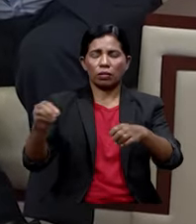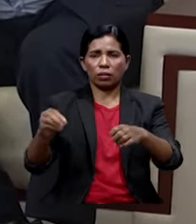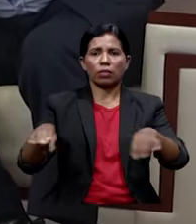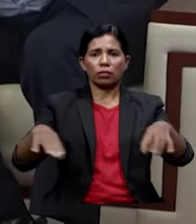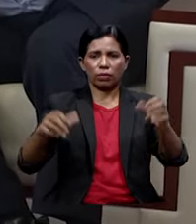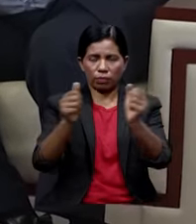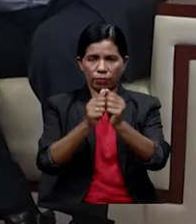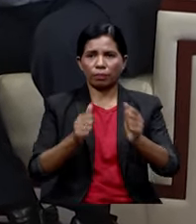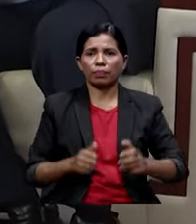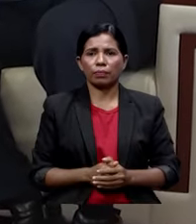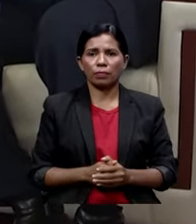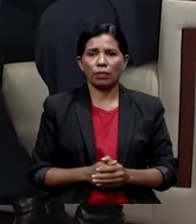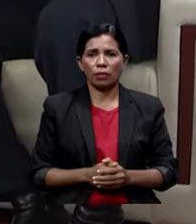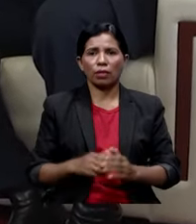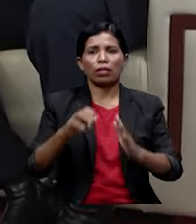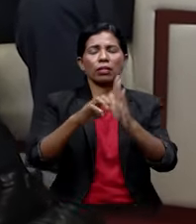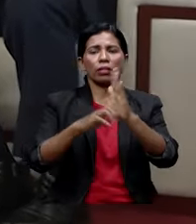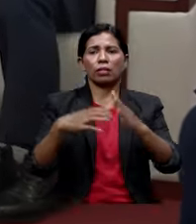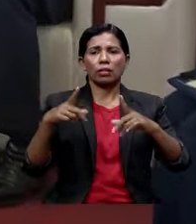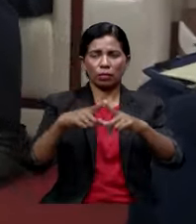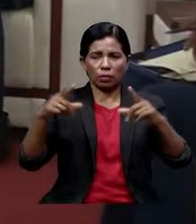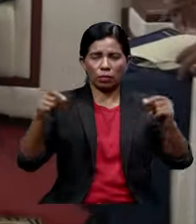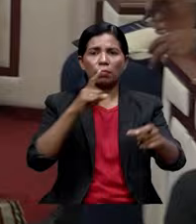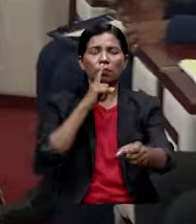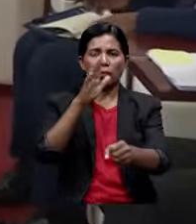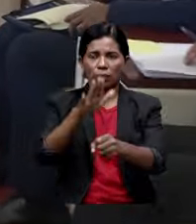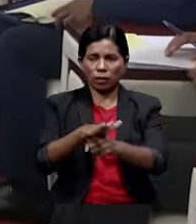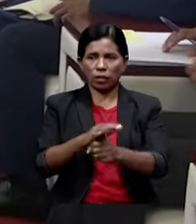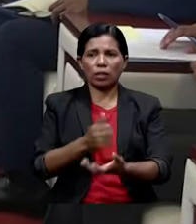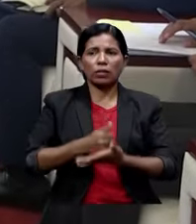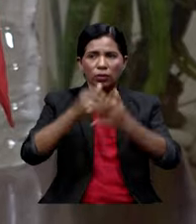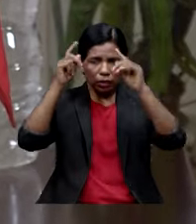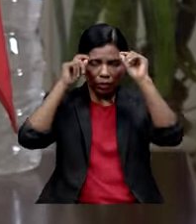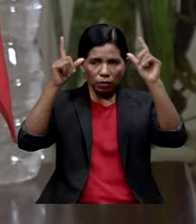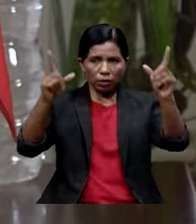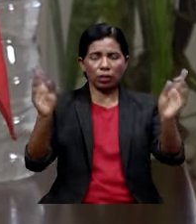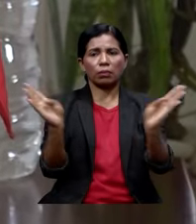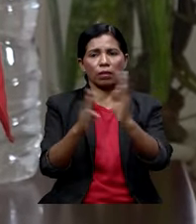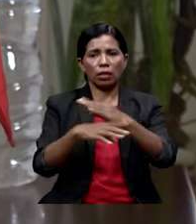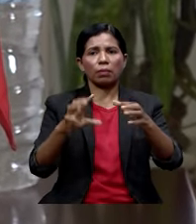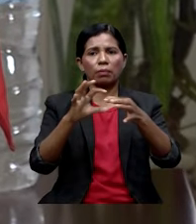recursos humanos. Além de né, Estado do Japão Mos compromete se apoio Timor-Leste a ser membro